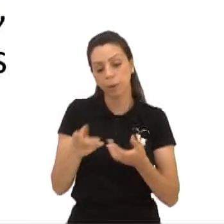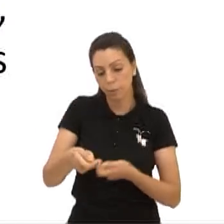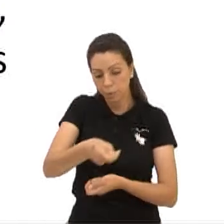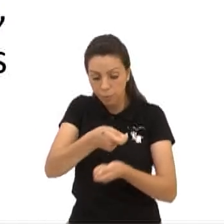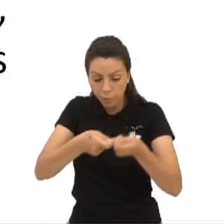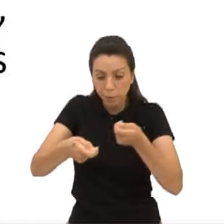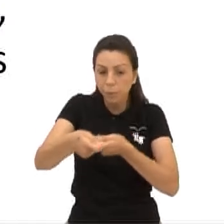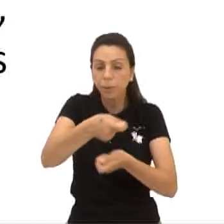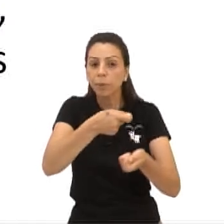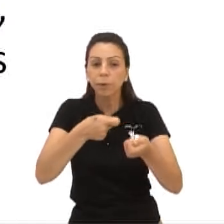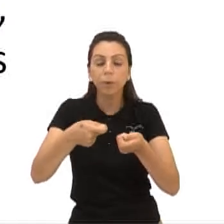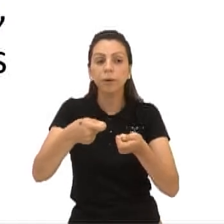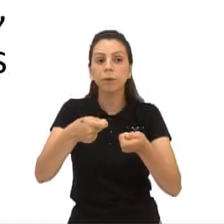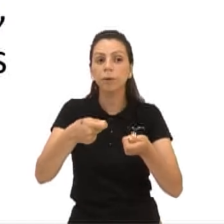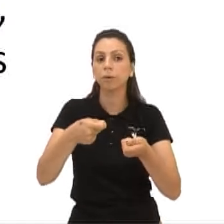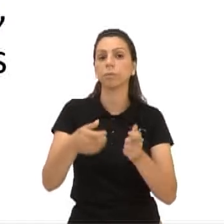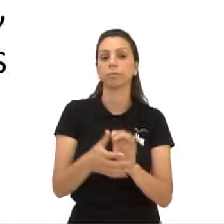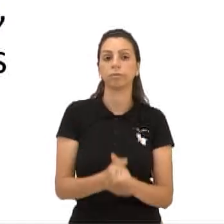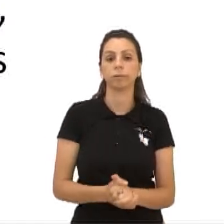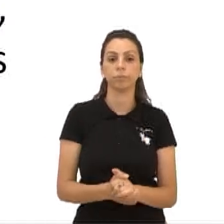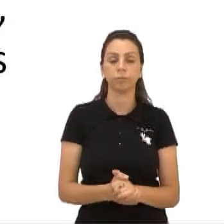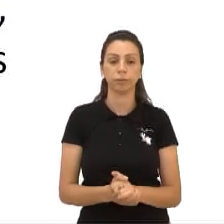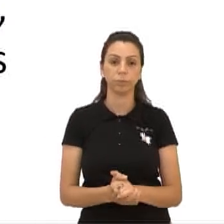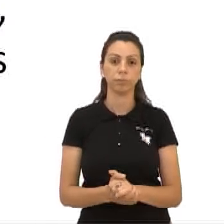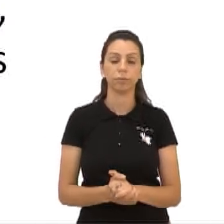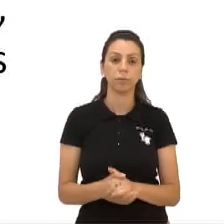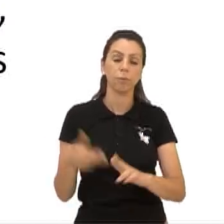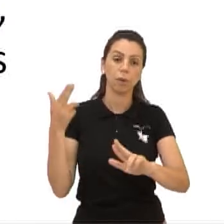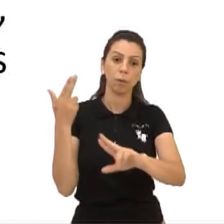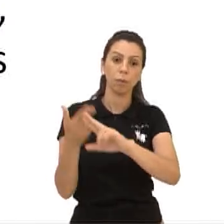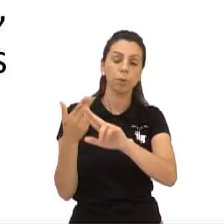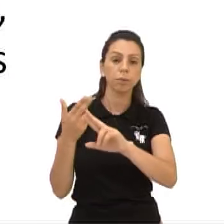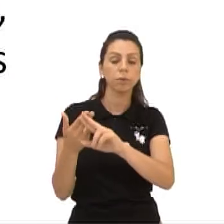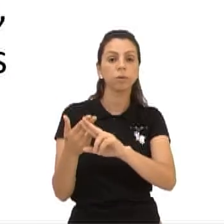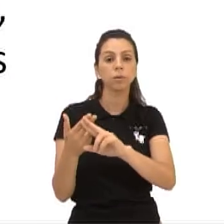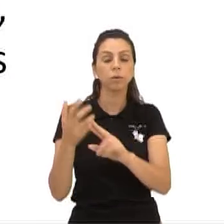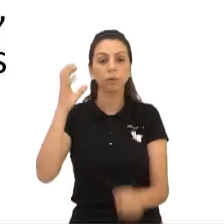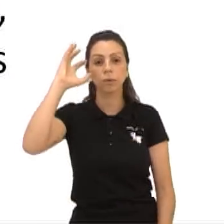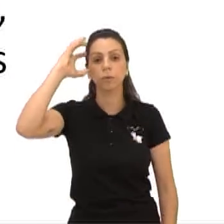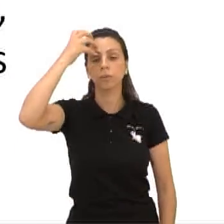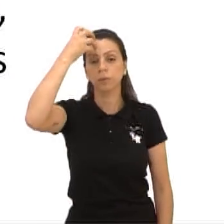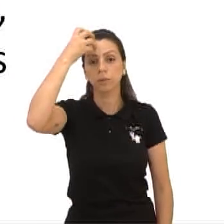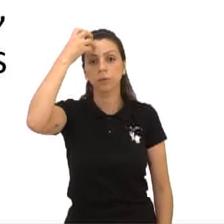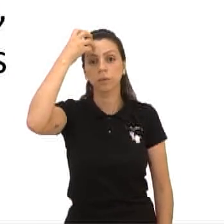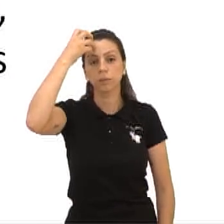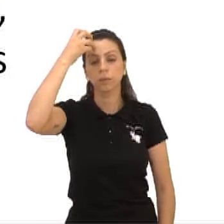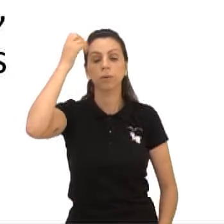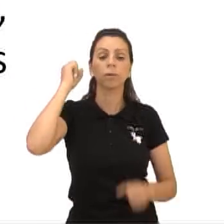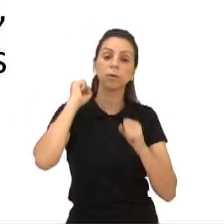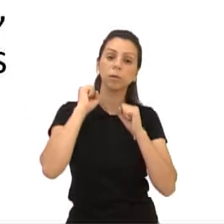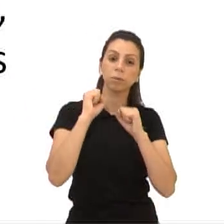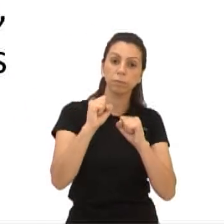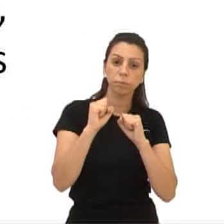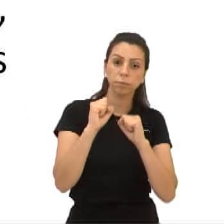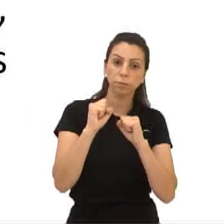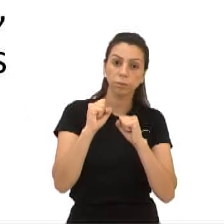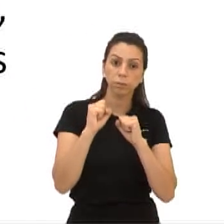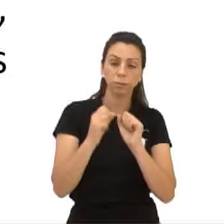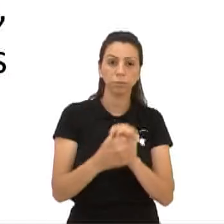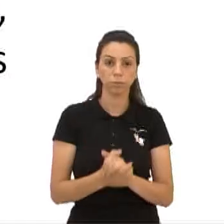sustentabilidade de forma econômica? É utilizando hábitos que possam